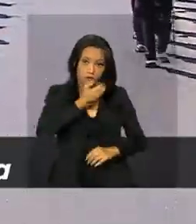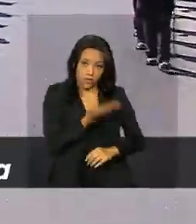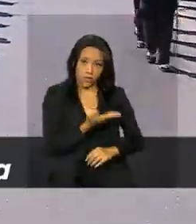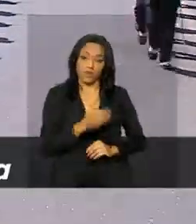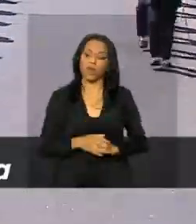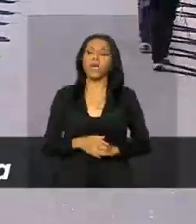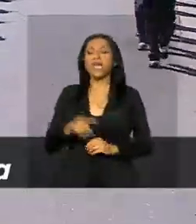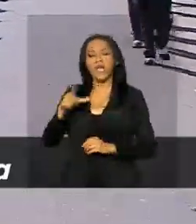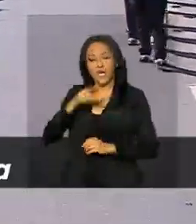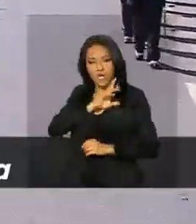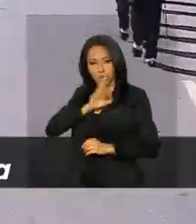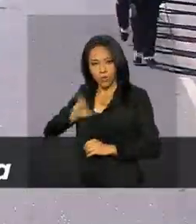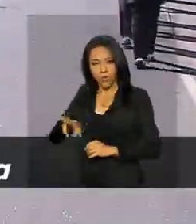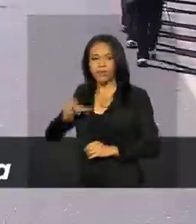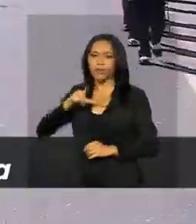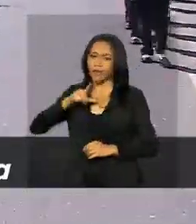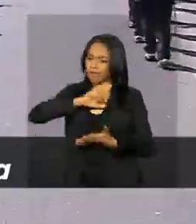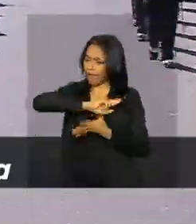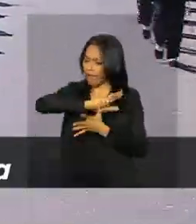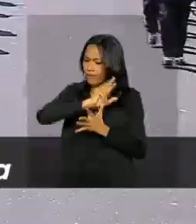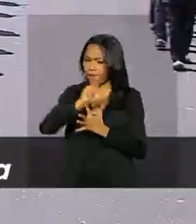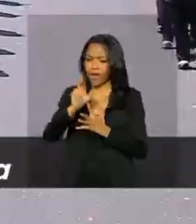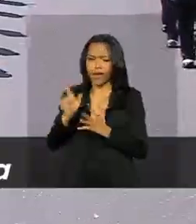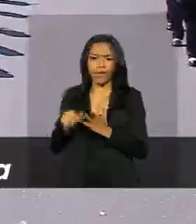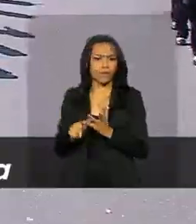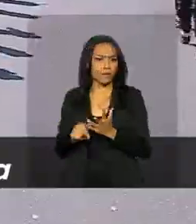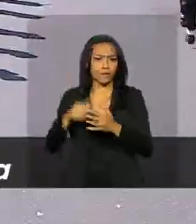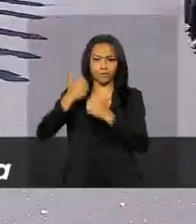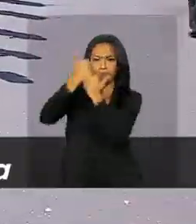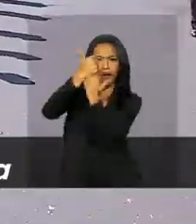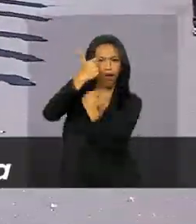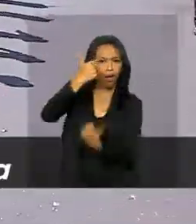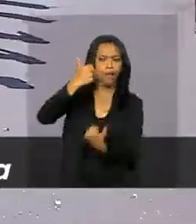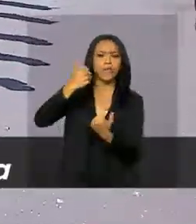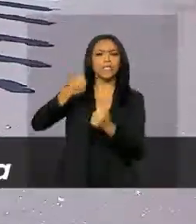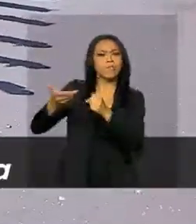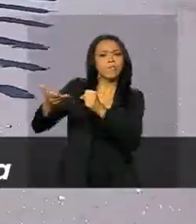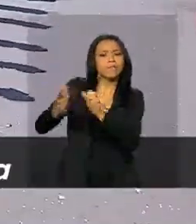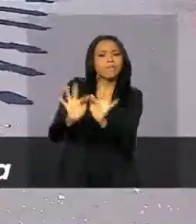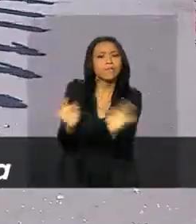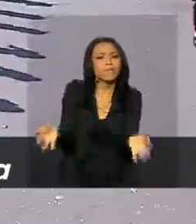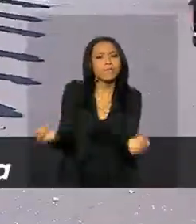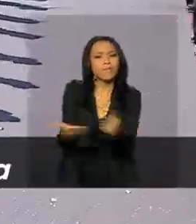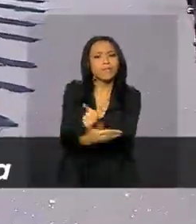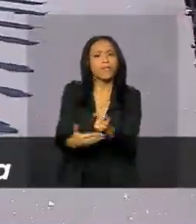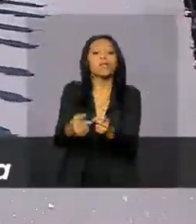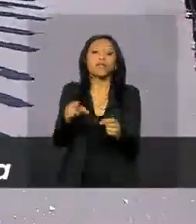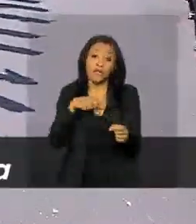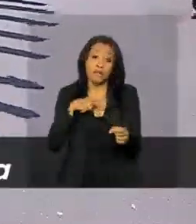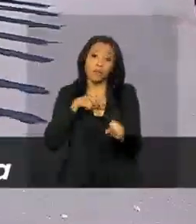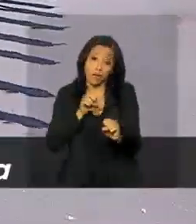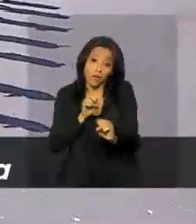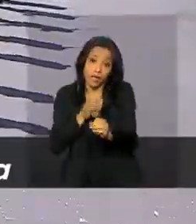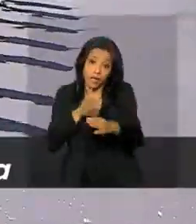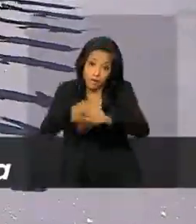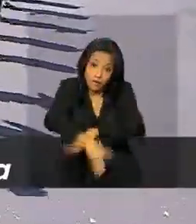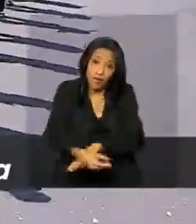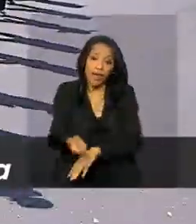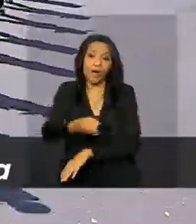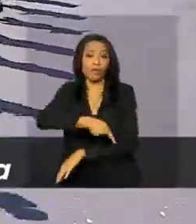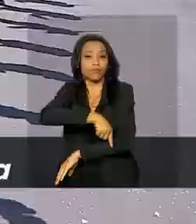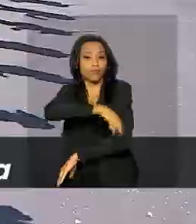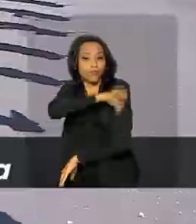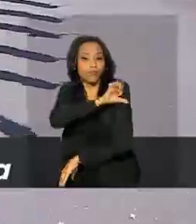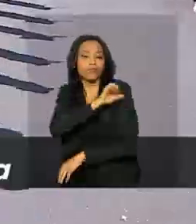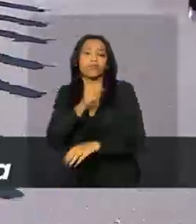para acessar, para ingressar na Marinha. Tem oportunidade desde o nível primário, nível fundamental, nível médio e nível